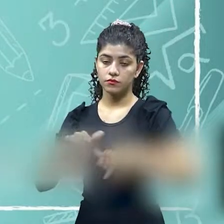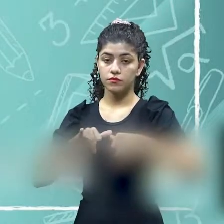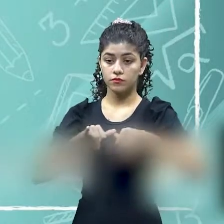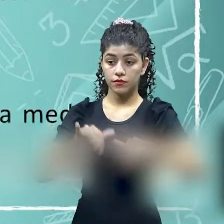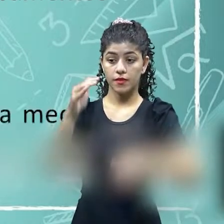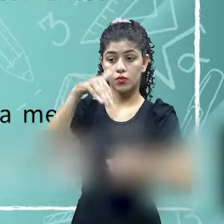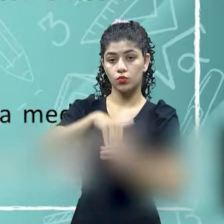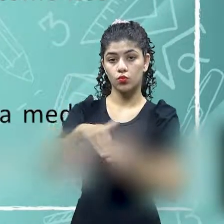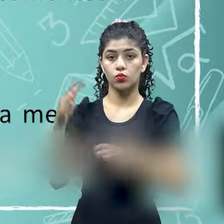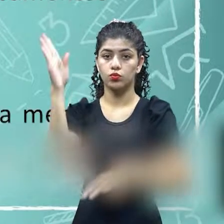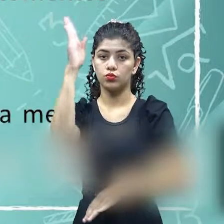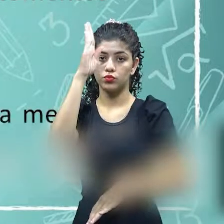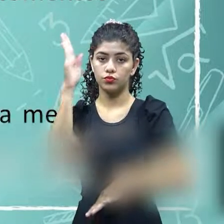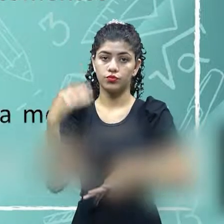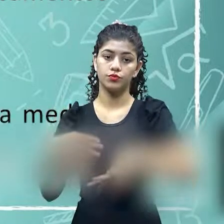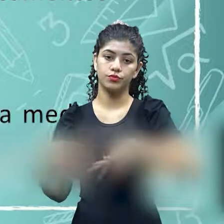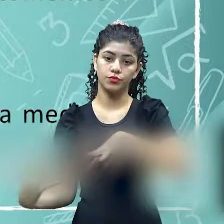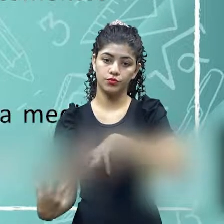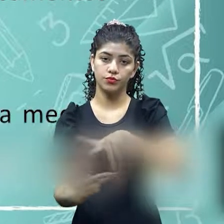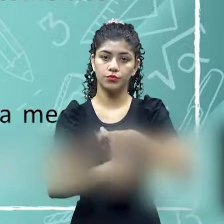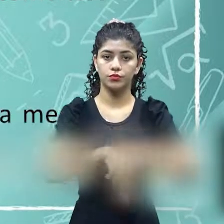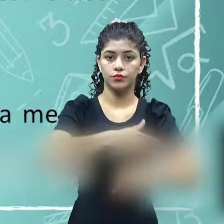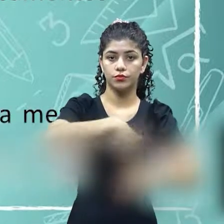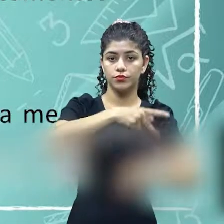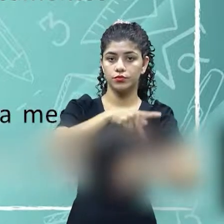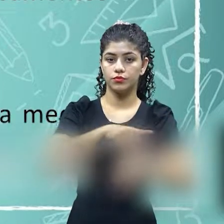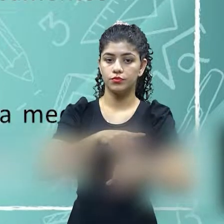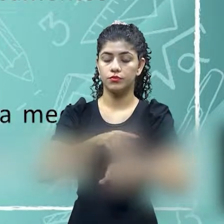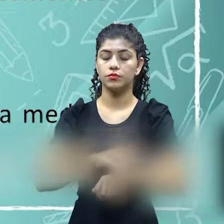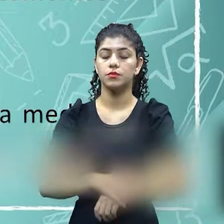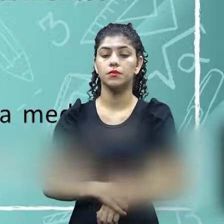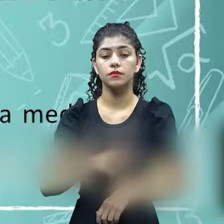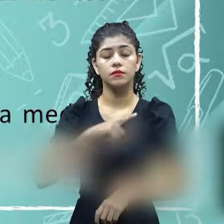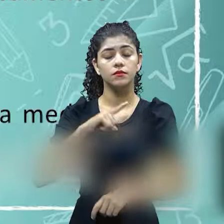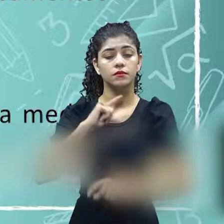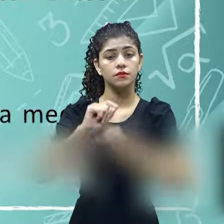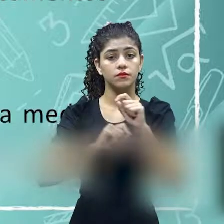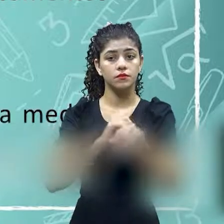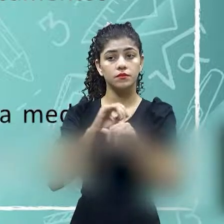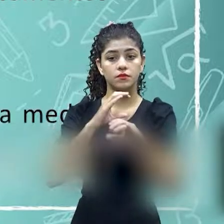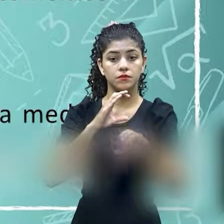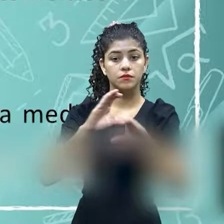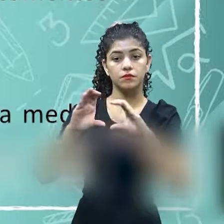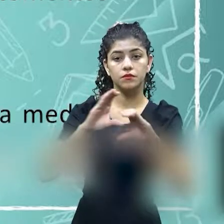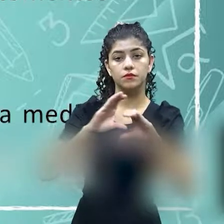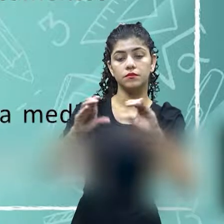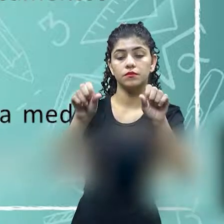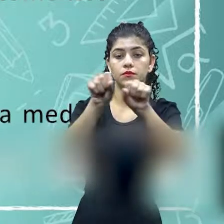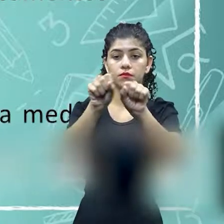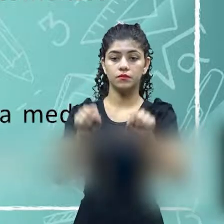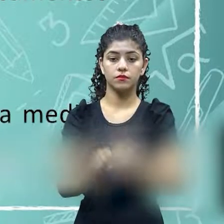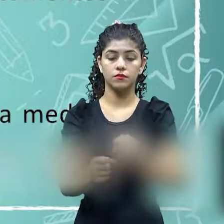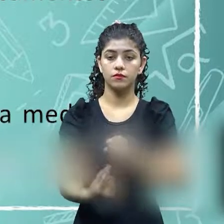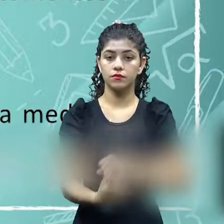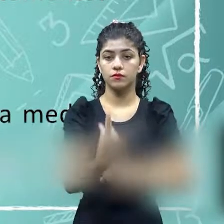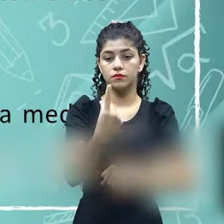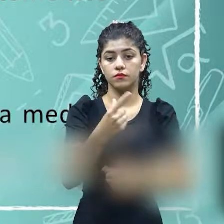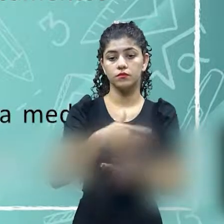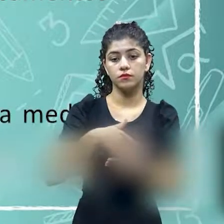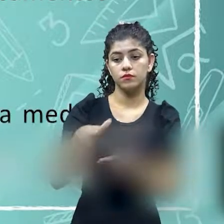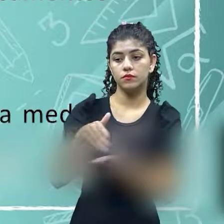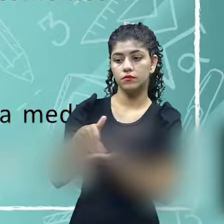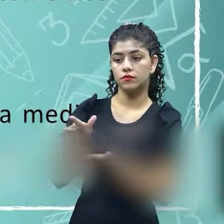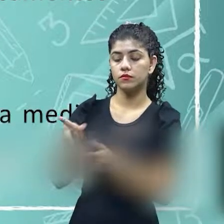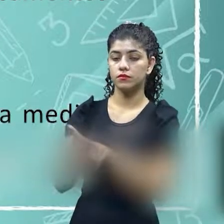de um país. O sistema que adota um fluxo único de informação, eliminando controles paralelos e